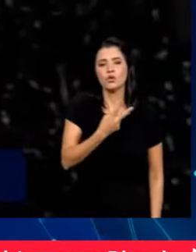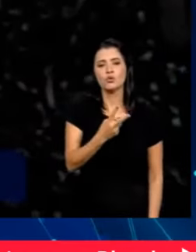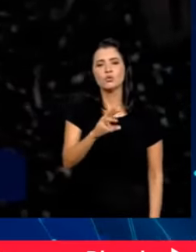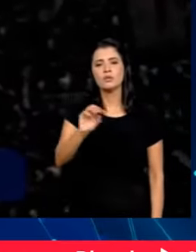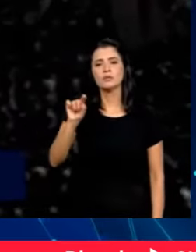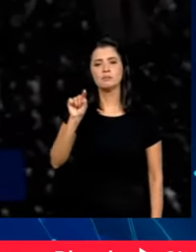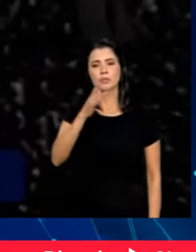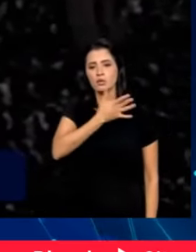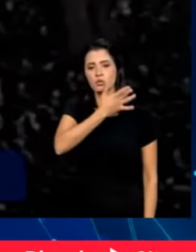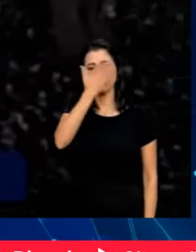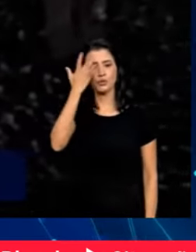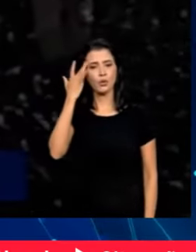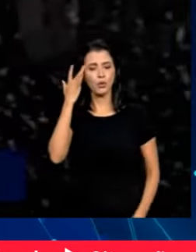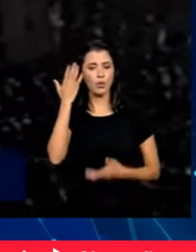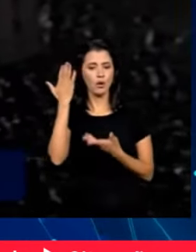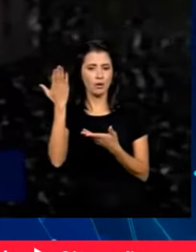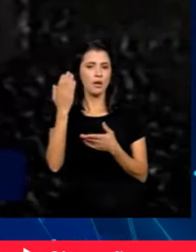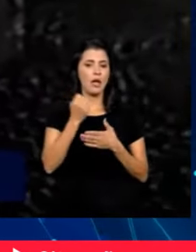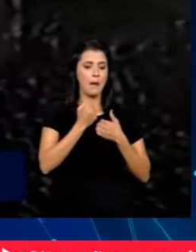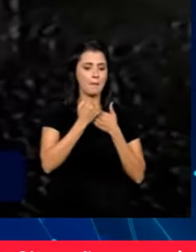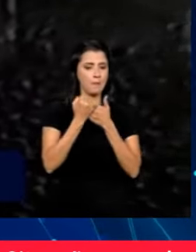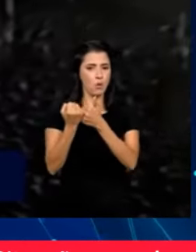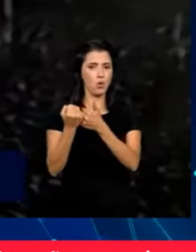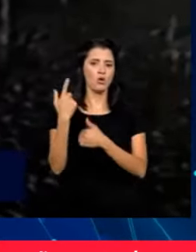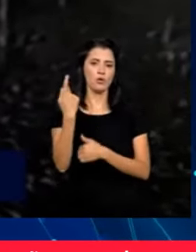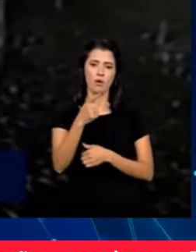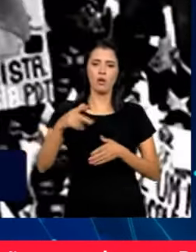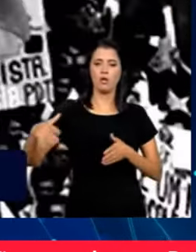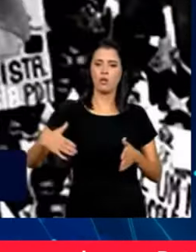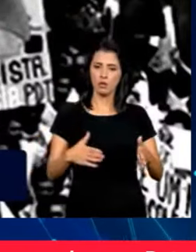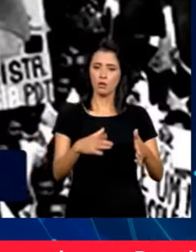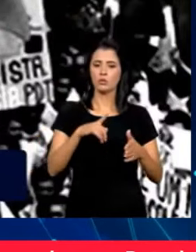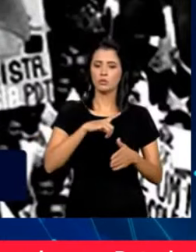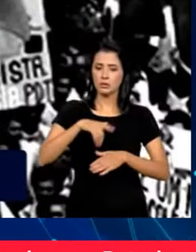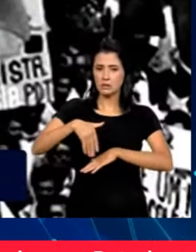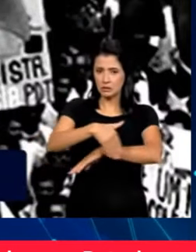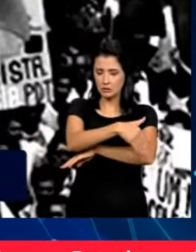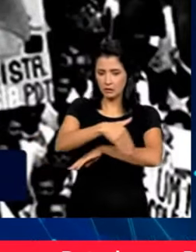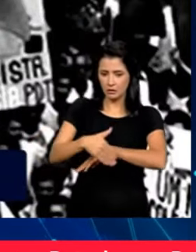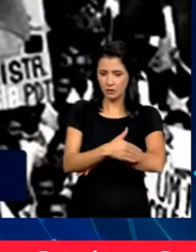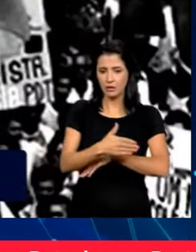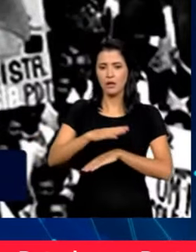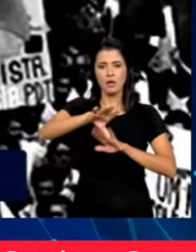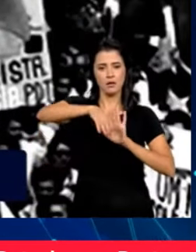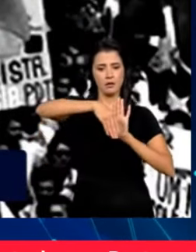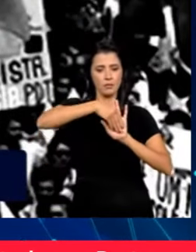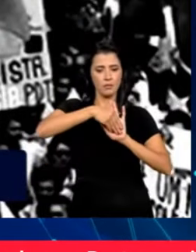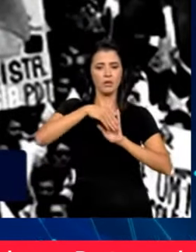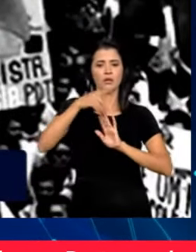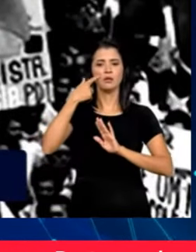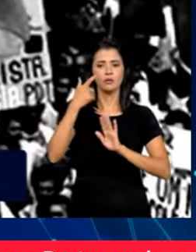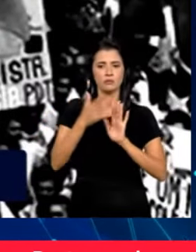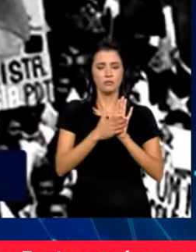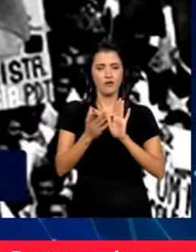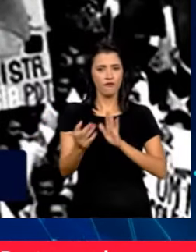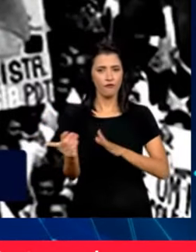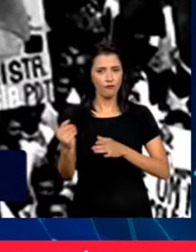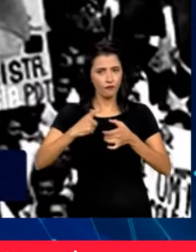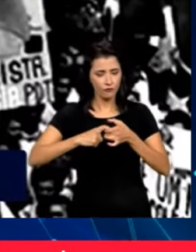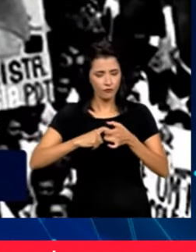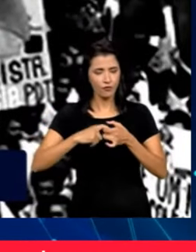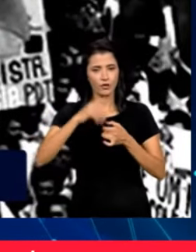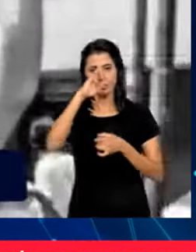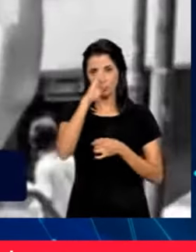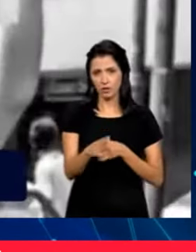1 milhão e 200 mil pessoas. Apesar do grande apoio nas ruas de todo o país, a emenda Dante de Oliveira, que propunha a volta das eleições diretas